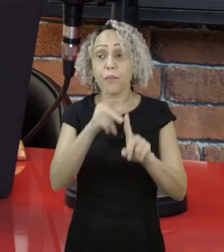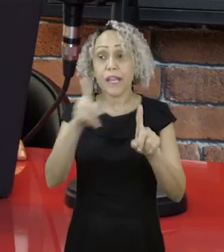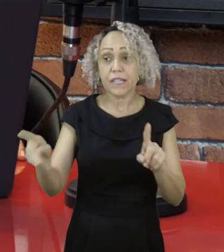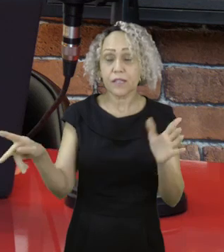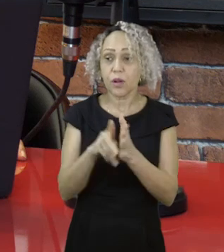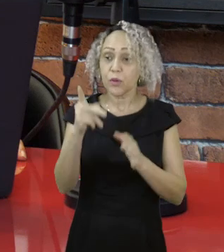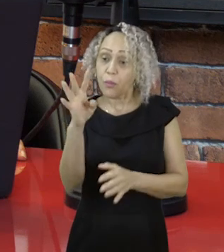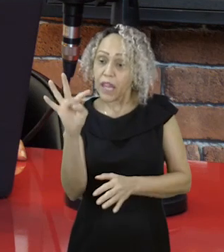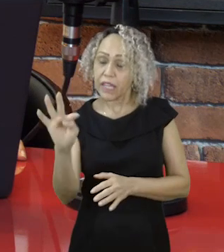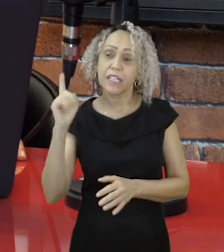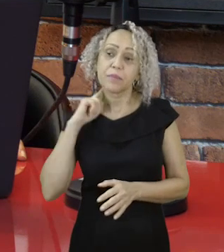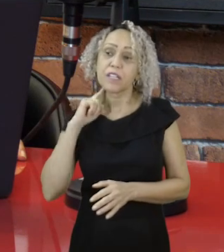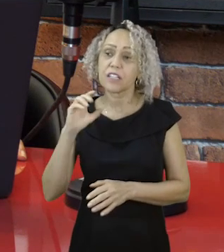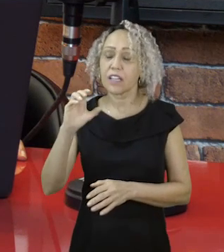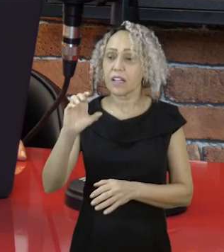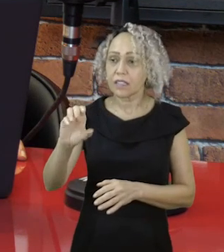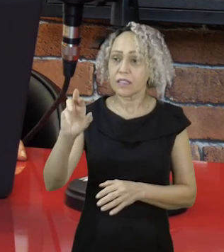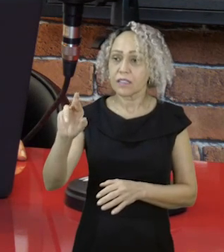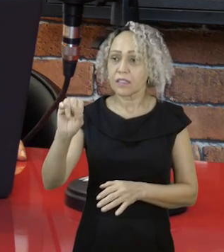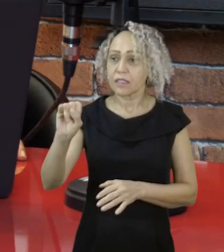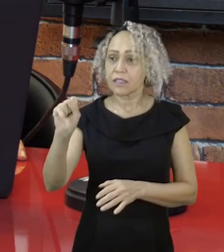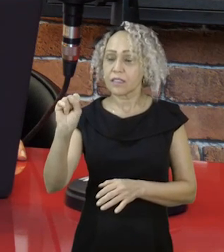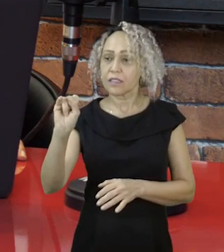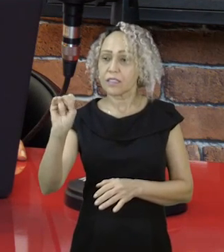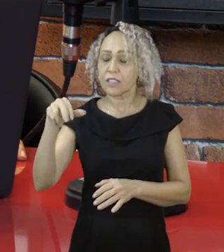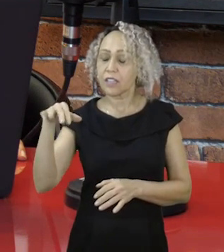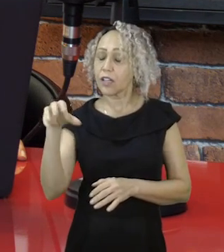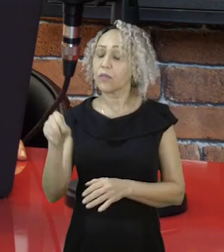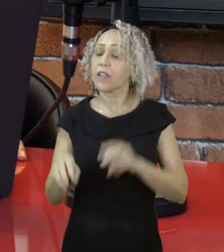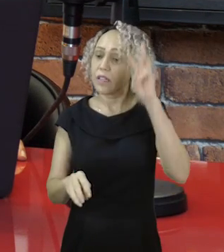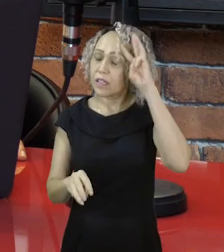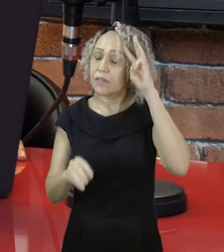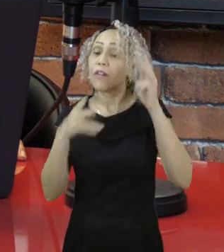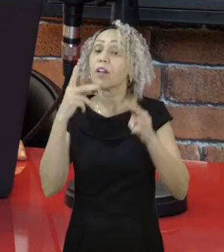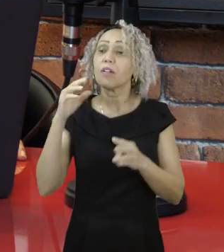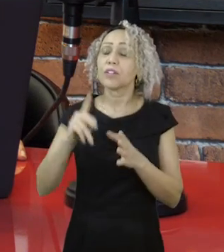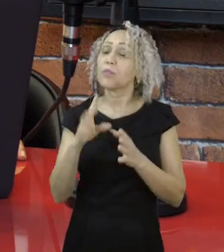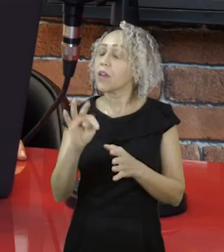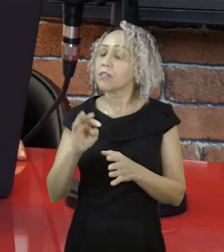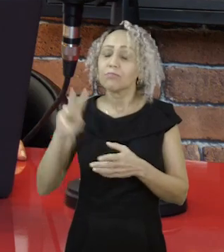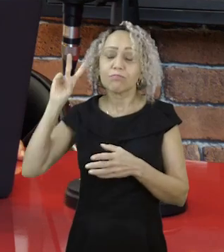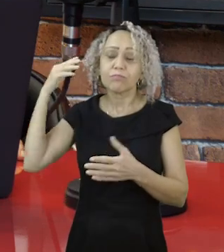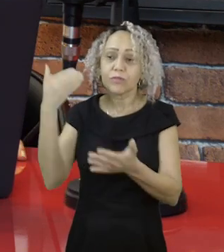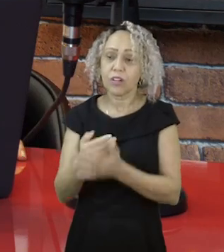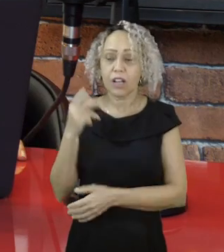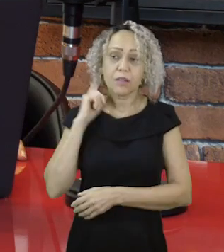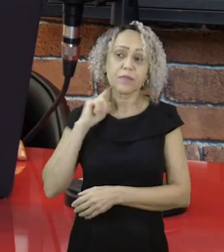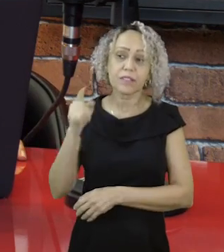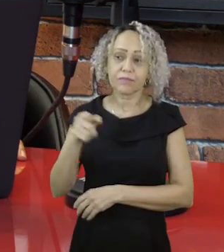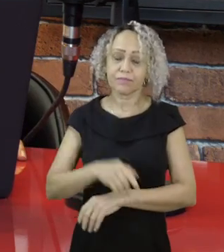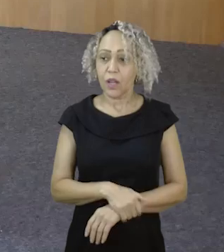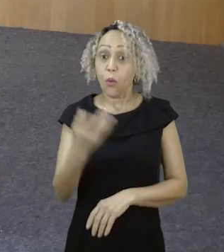Já o presidente do PT de Minas Gerais, Cristiano Silveira, destacou na terça-feira que o partido tem uma presença histórica e significativa